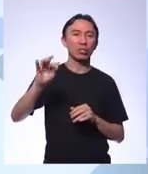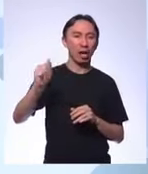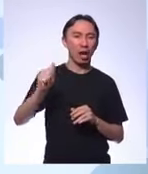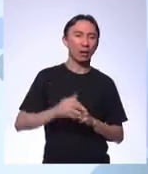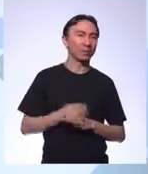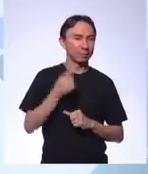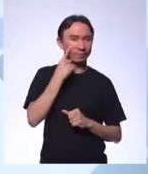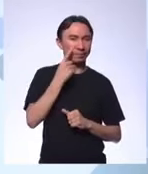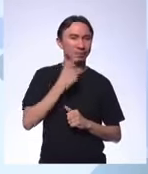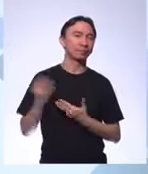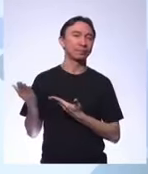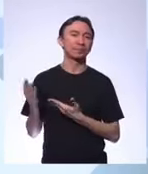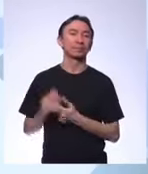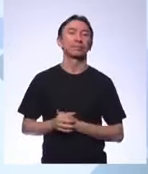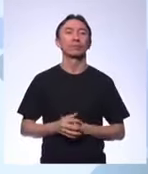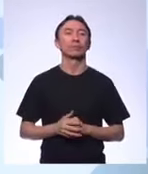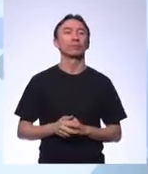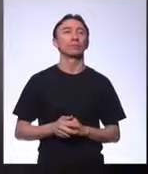lá?